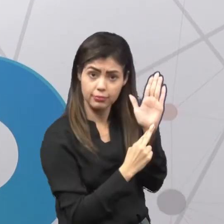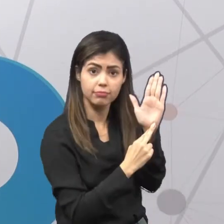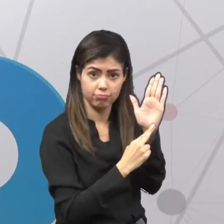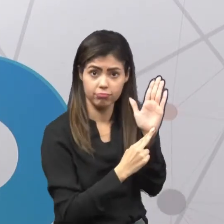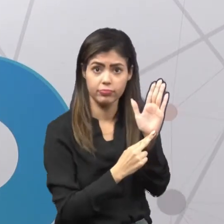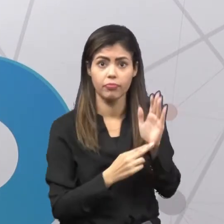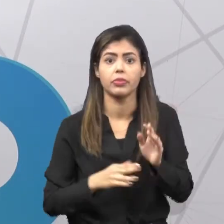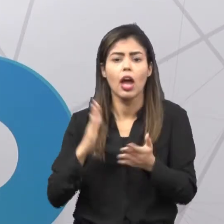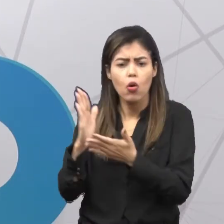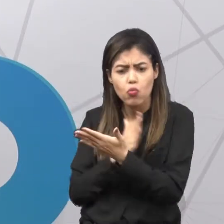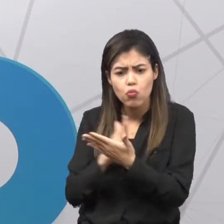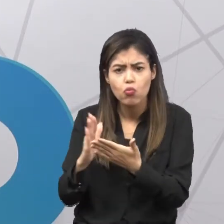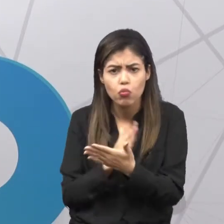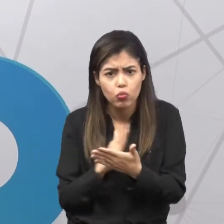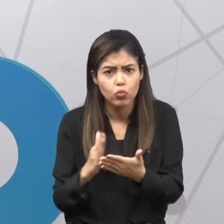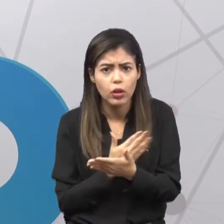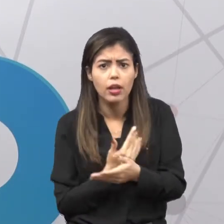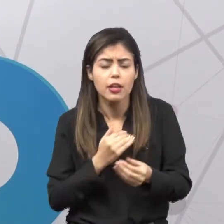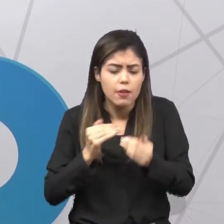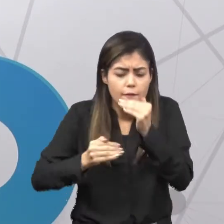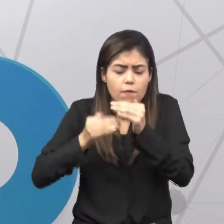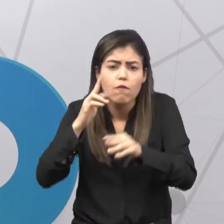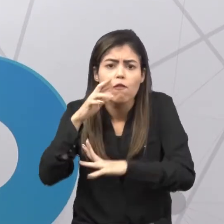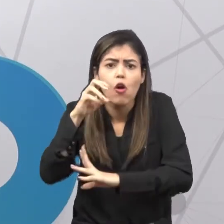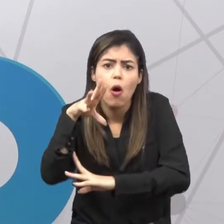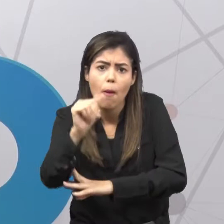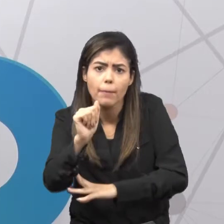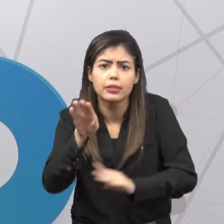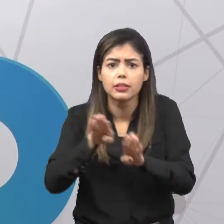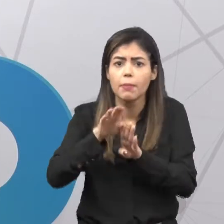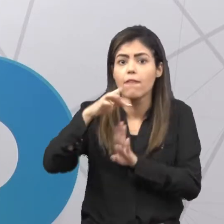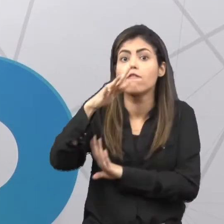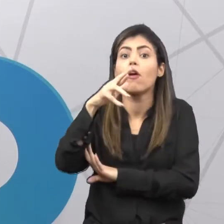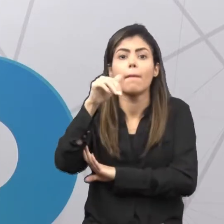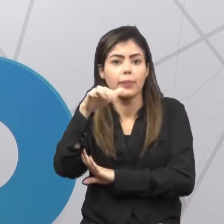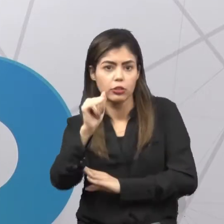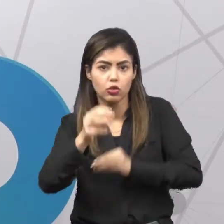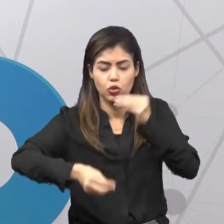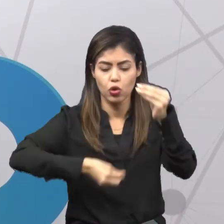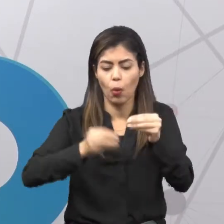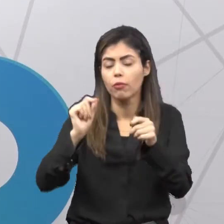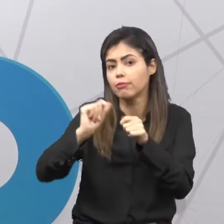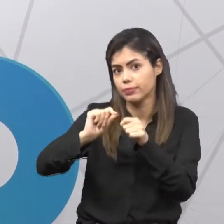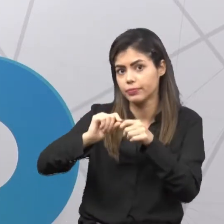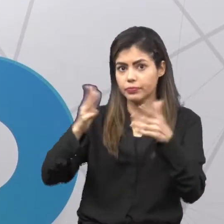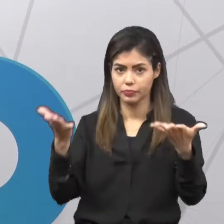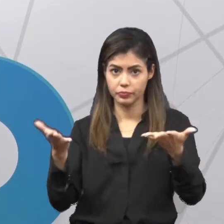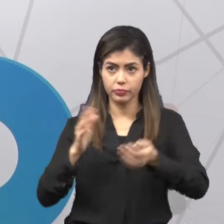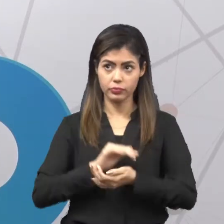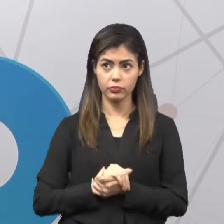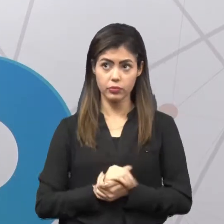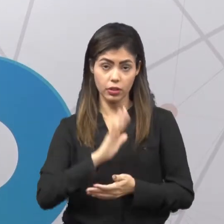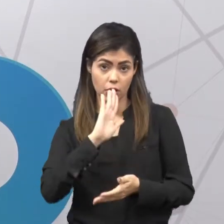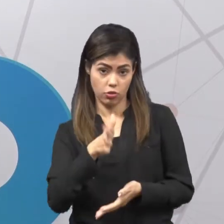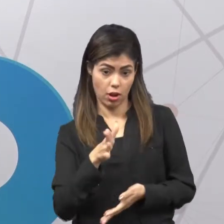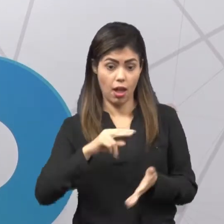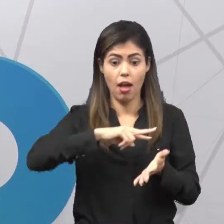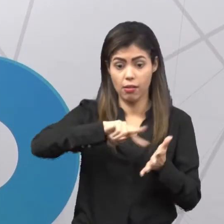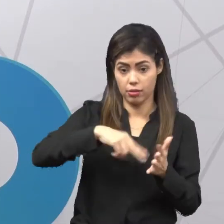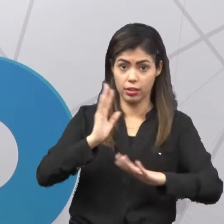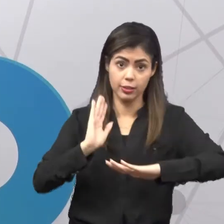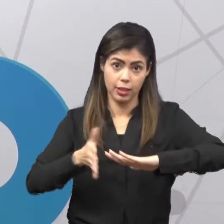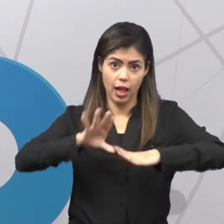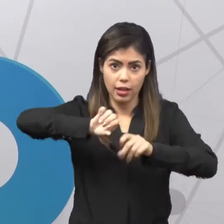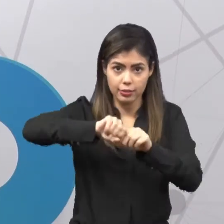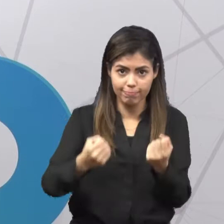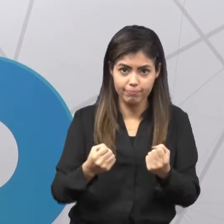regras, algumas formas e formatos de fazer a dança clássica. E a dança contemporânea, ela